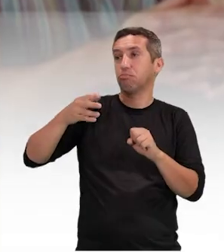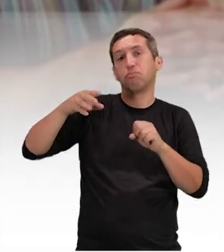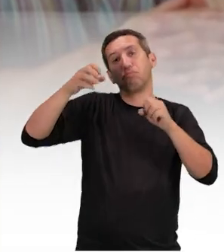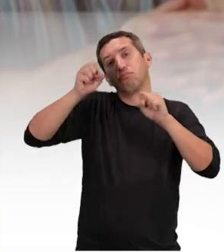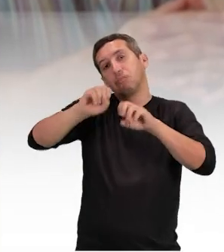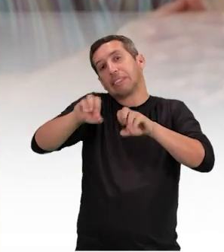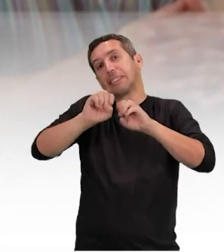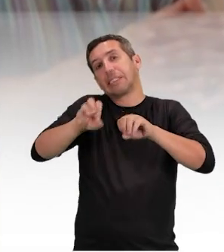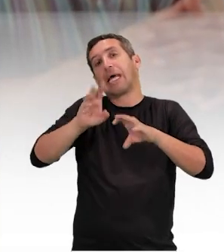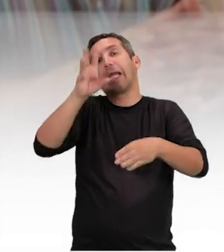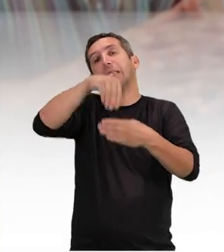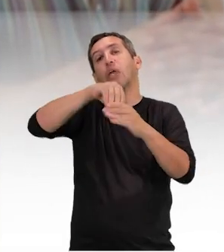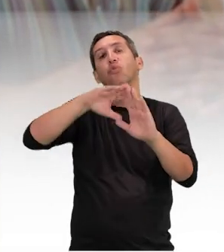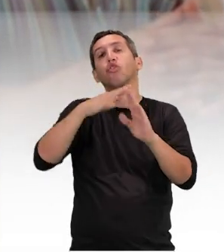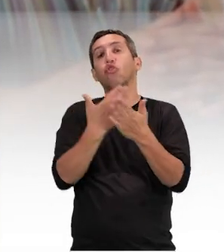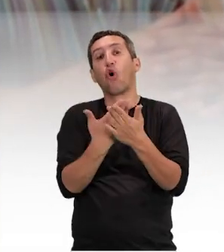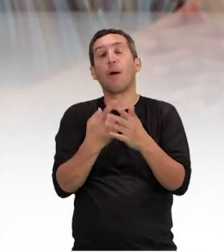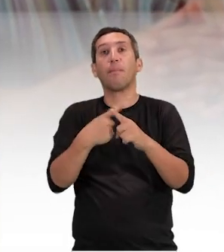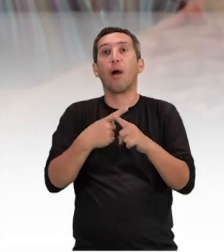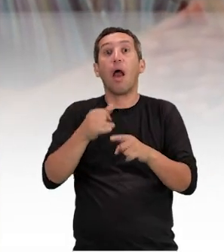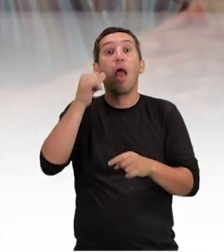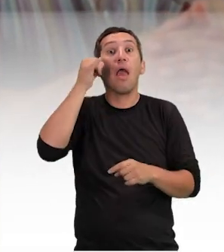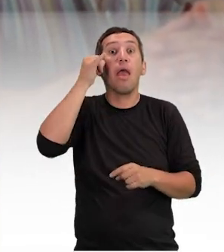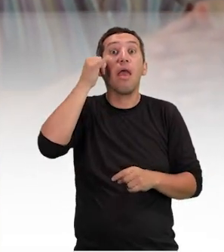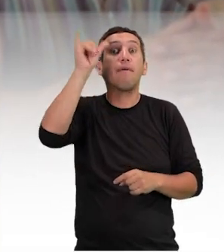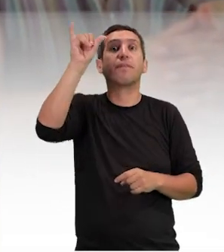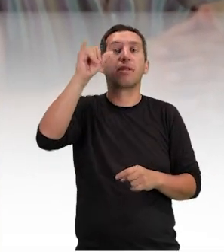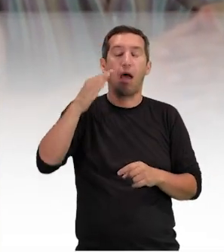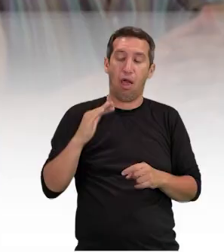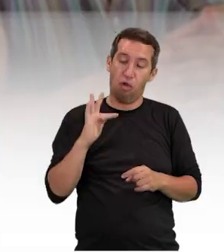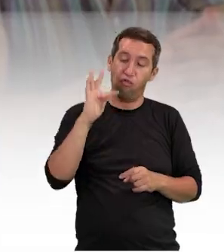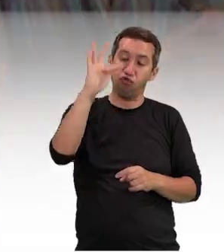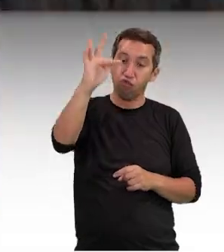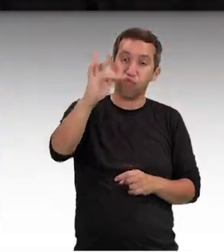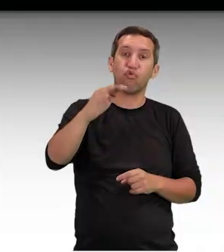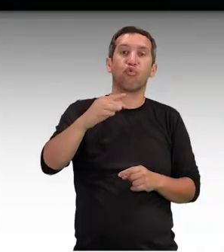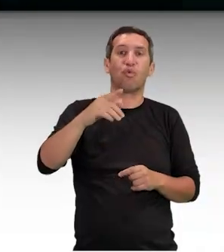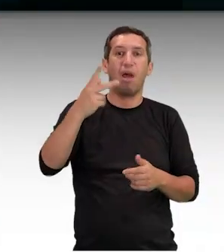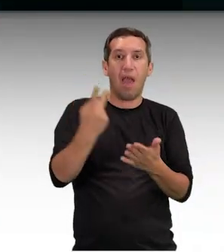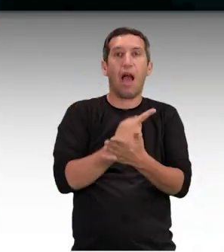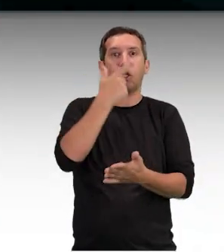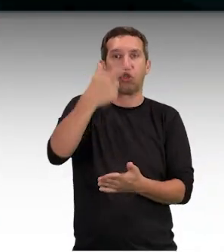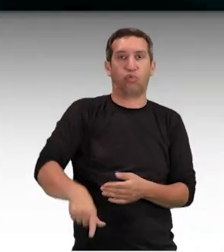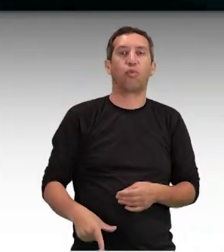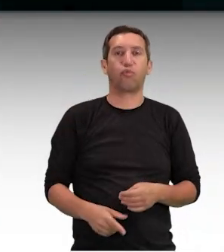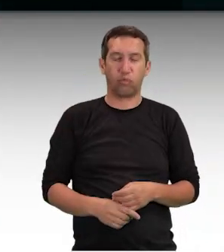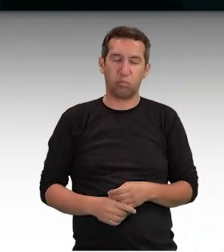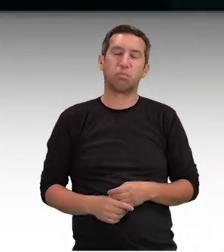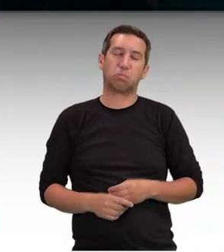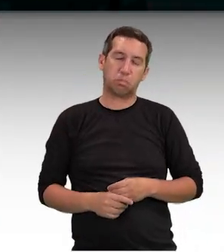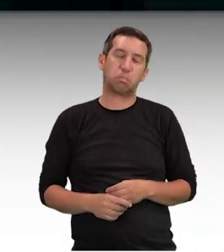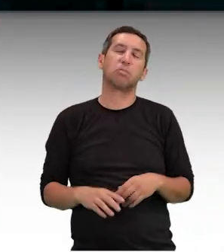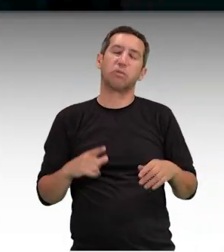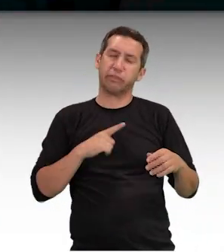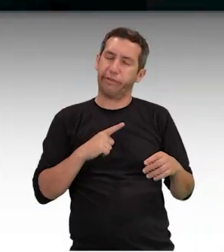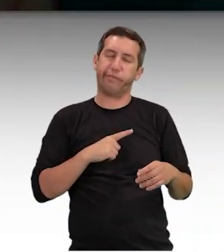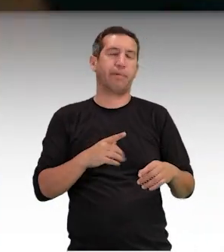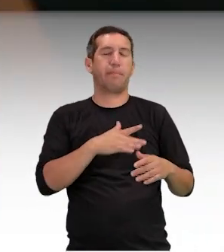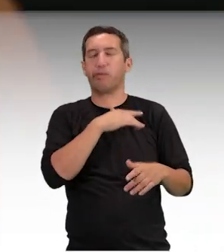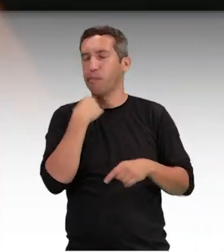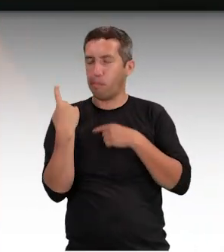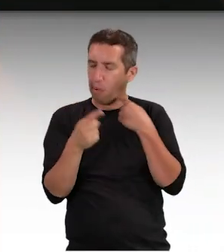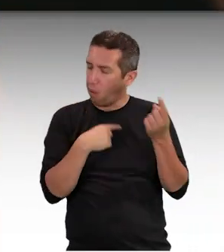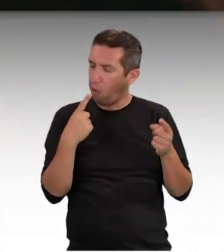prevenir que novos crimes desse tipo, em áreas preservadas, sejam cometidos. Teve mortes, teve violações,